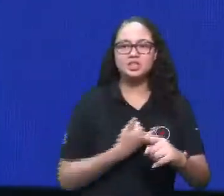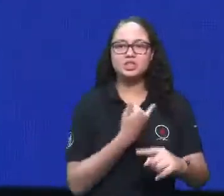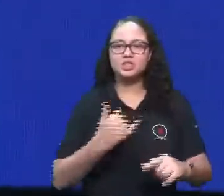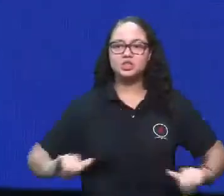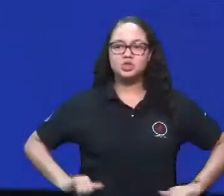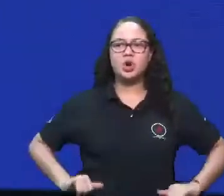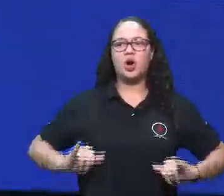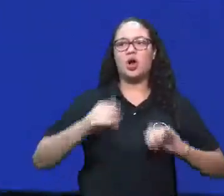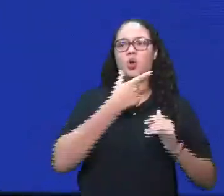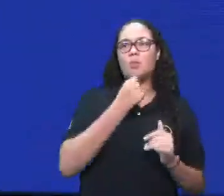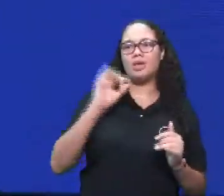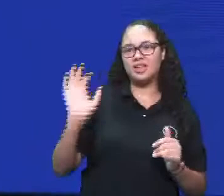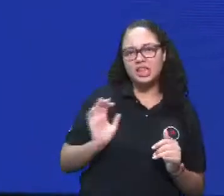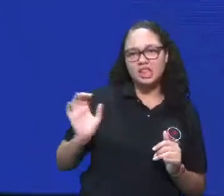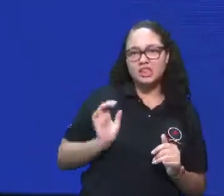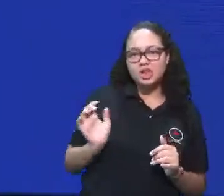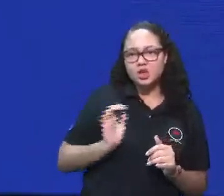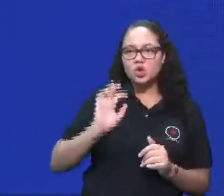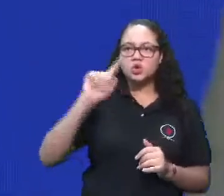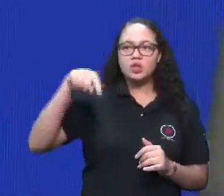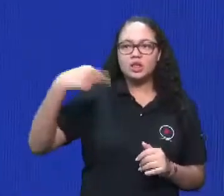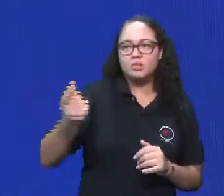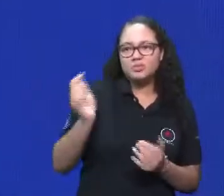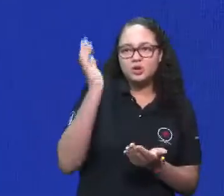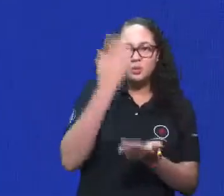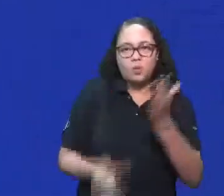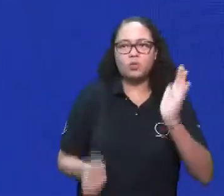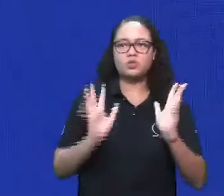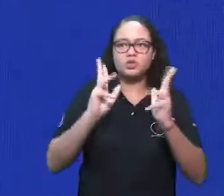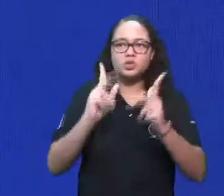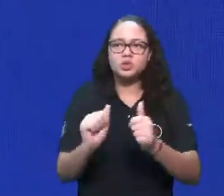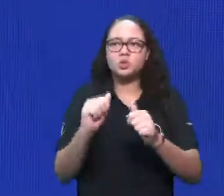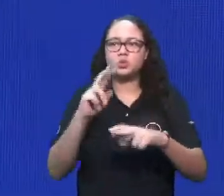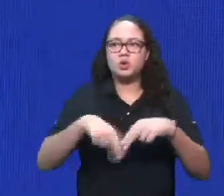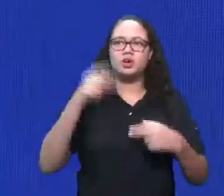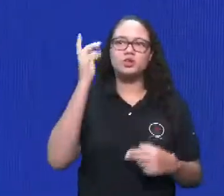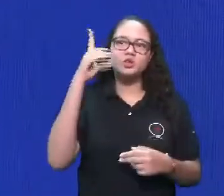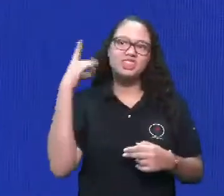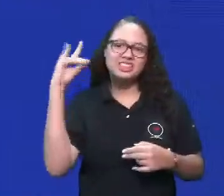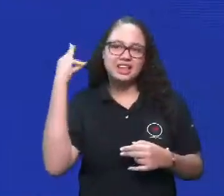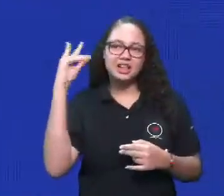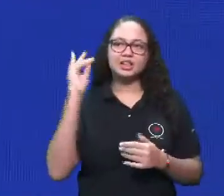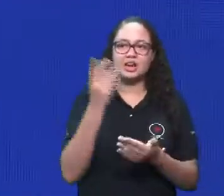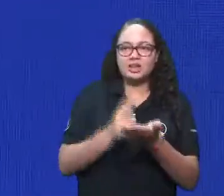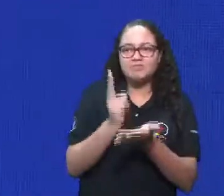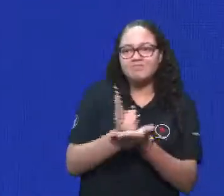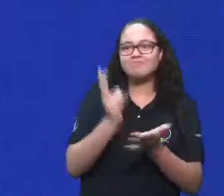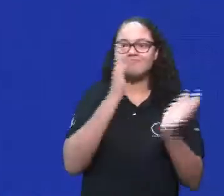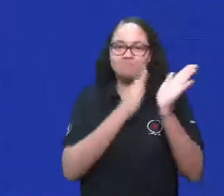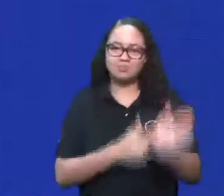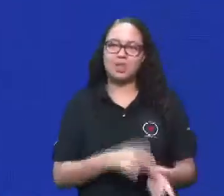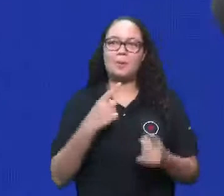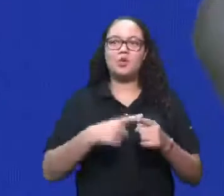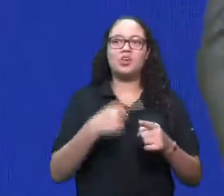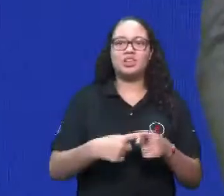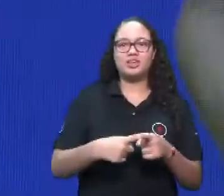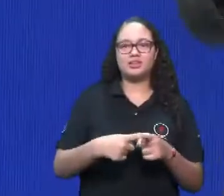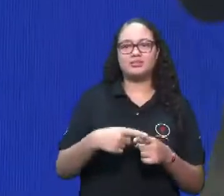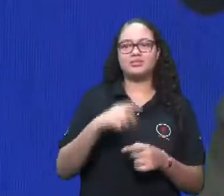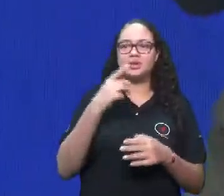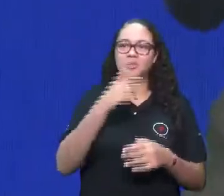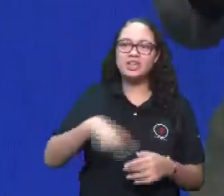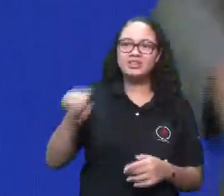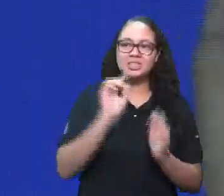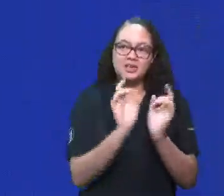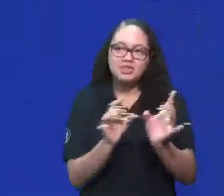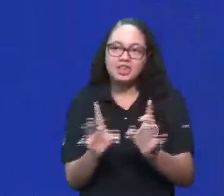do Oriente e depois que fica sem nada por causa do safado do Satanás, ele continua fiel? Por quê? Porque você não está à venda, você